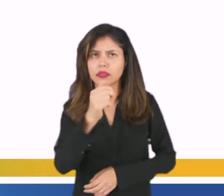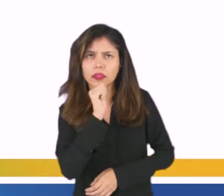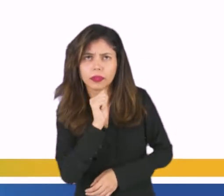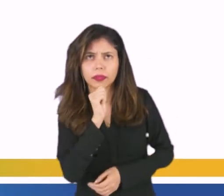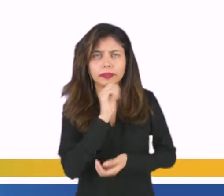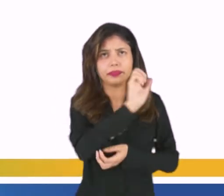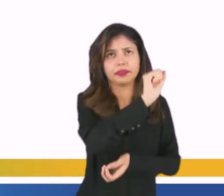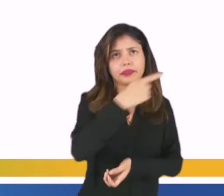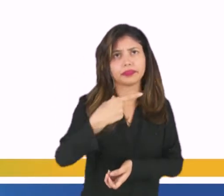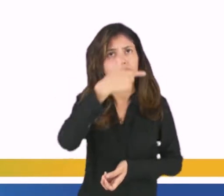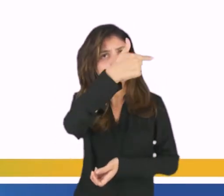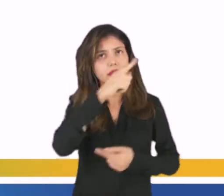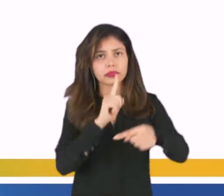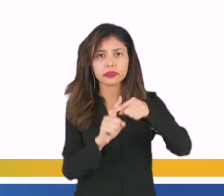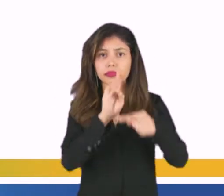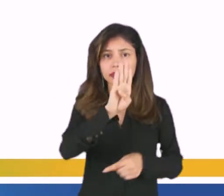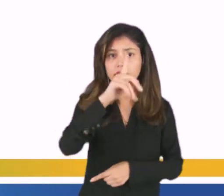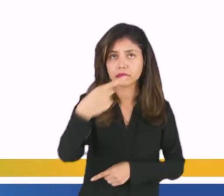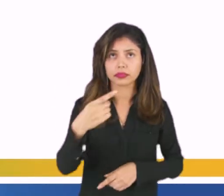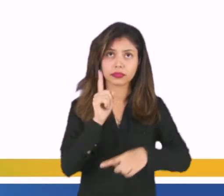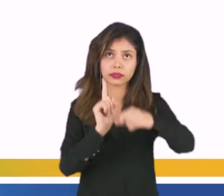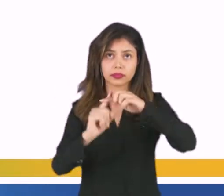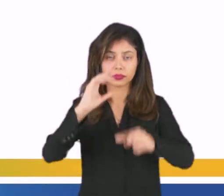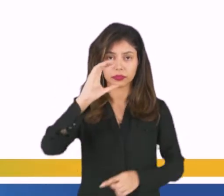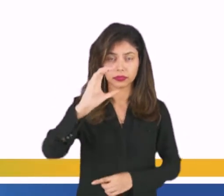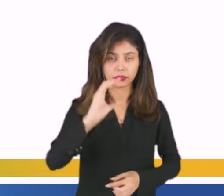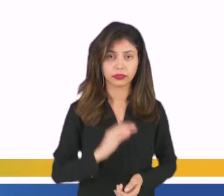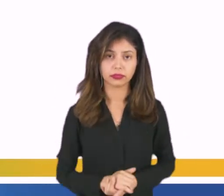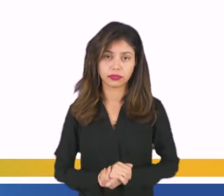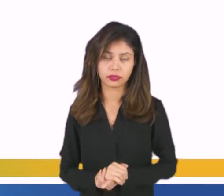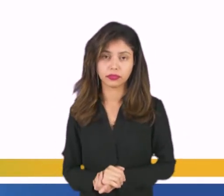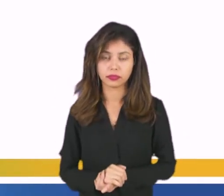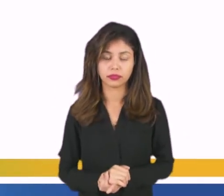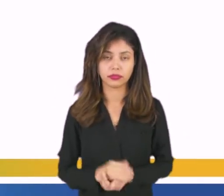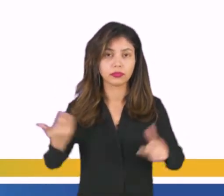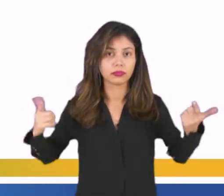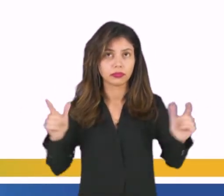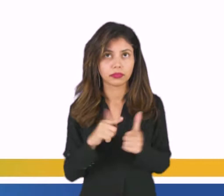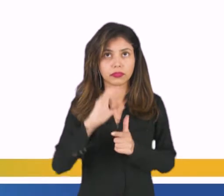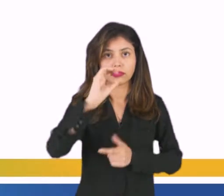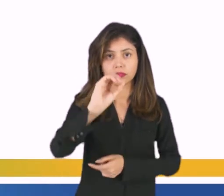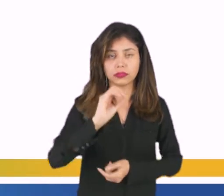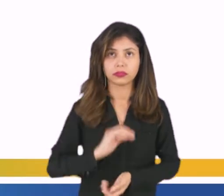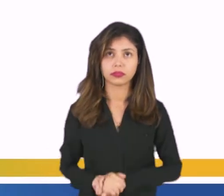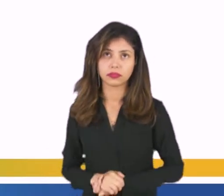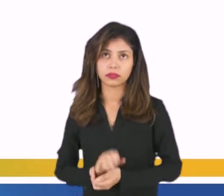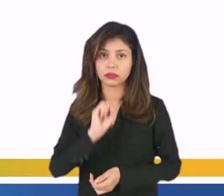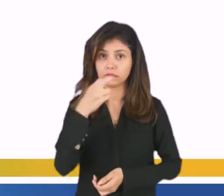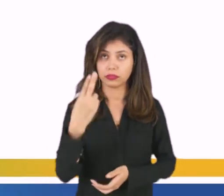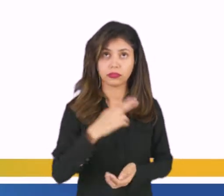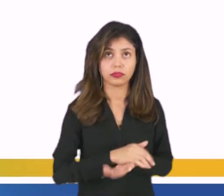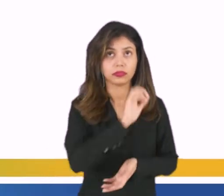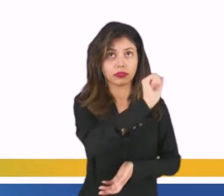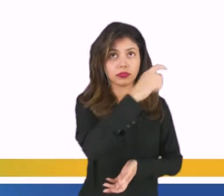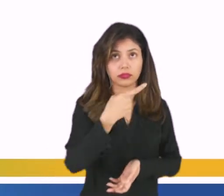ainda ax² mais bx mais c menor que zero,